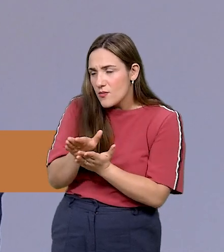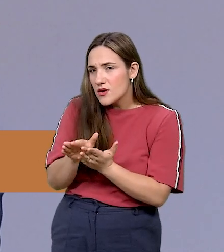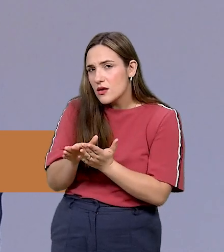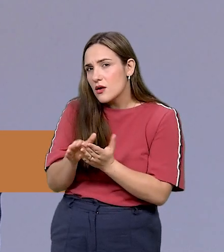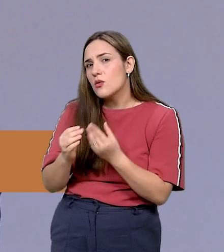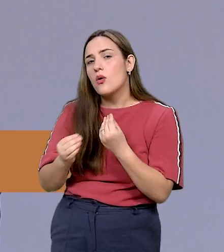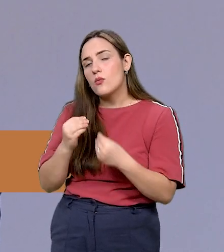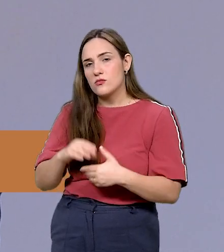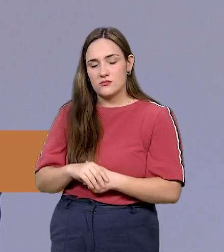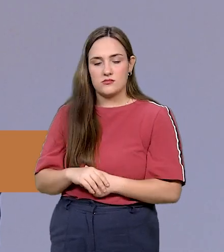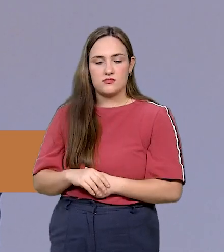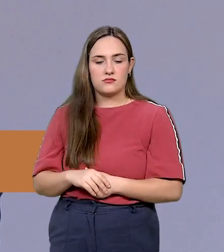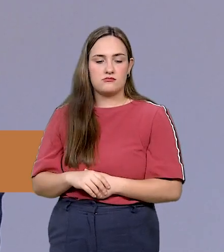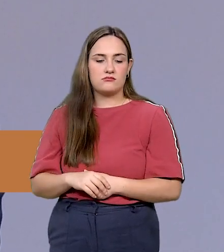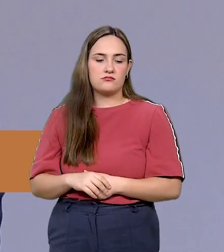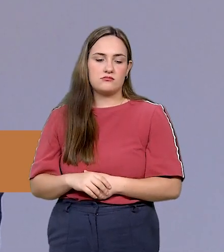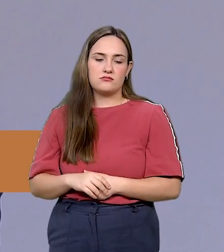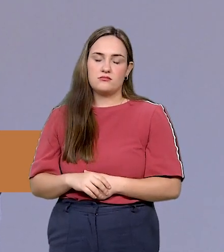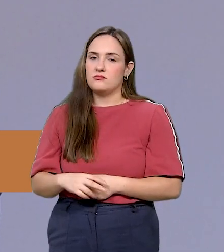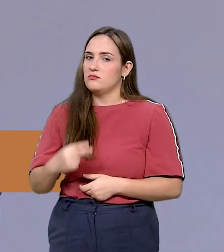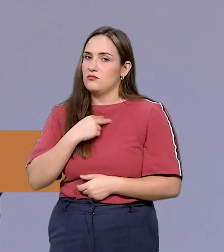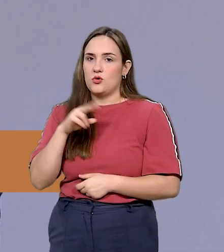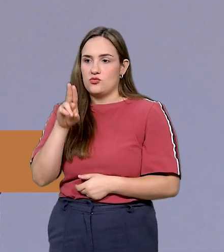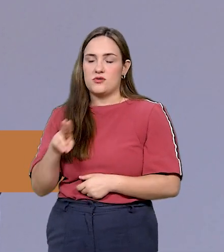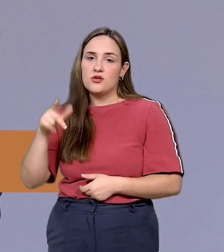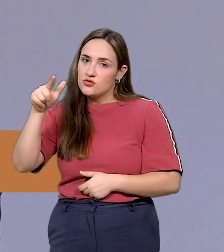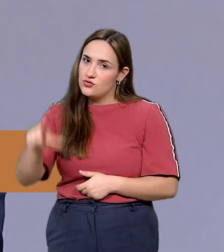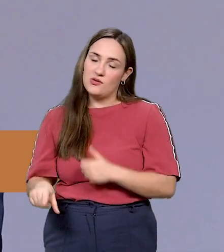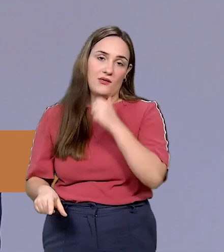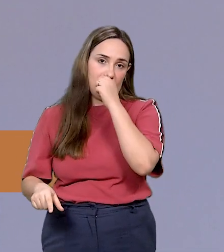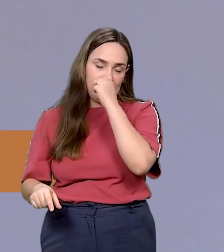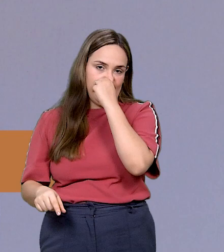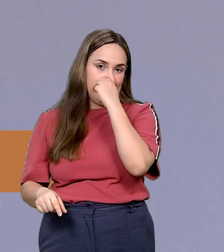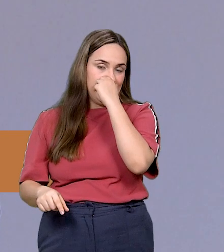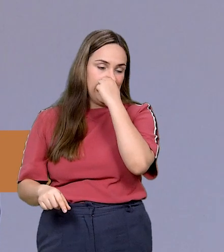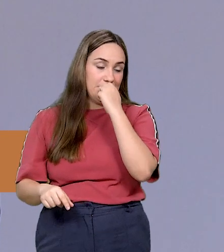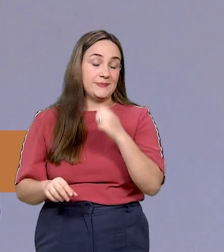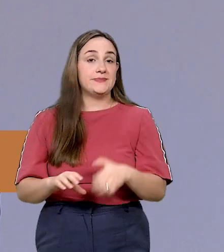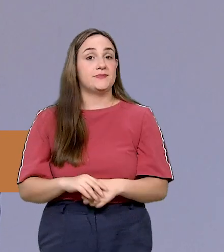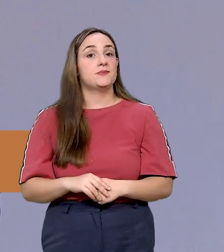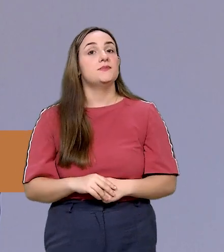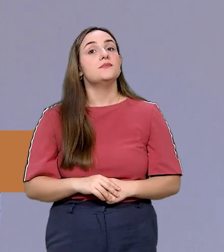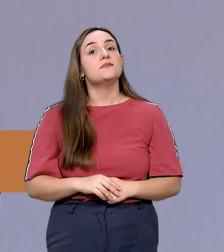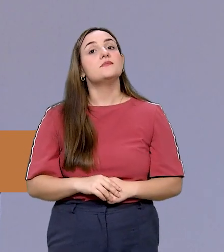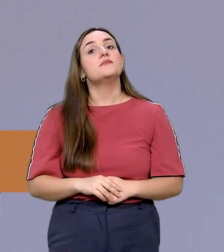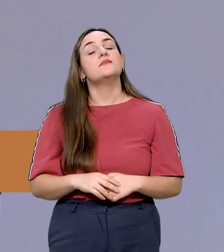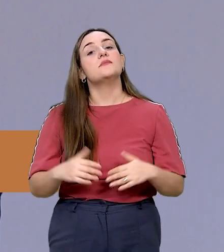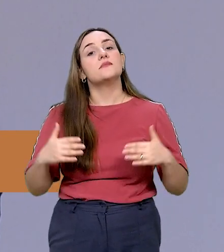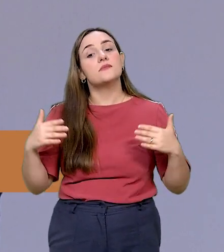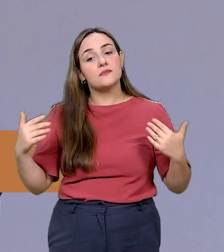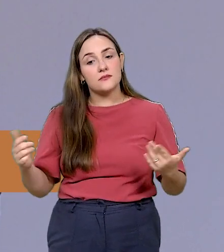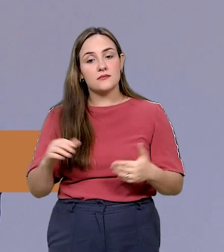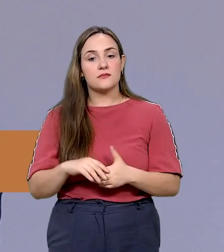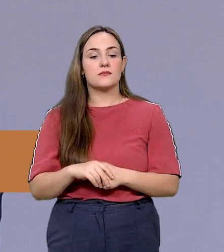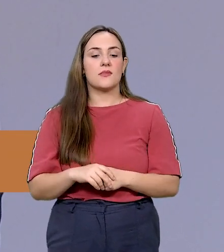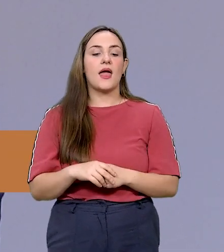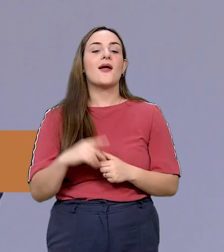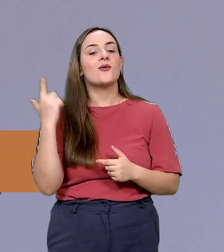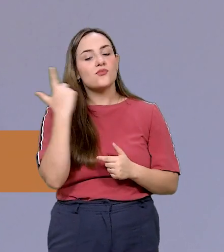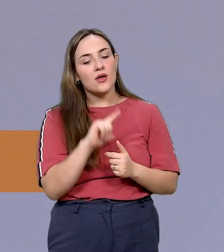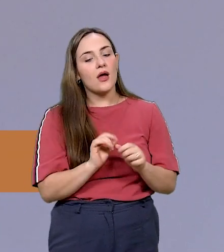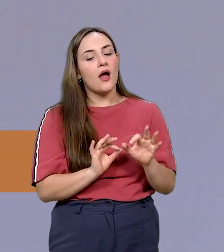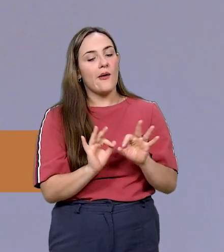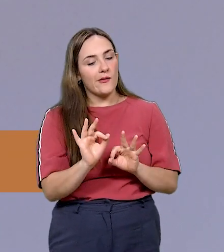a data naquele documento, para que ele não possa ser utilizado novamente em outra oportunidade. E isso tudo a gente começa